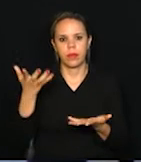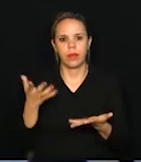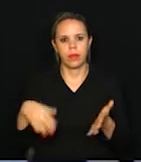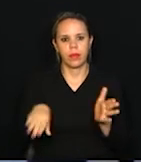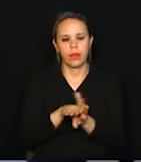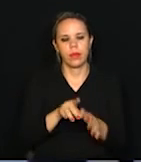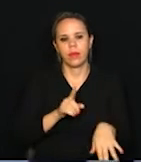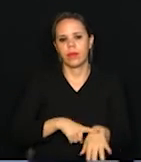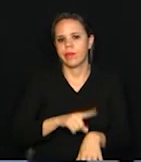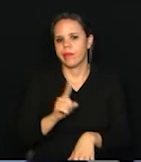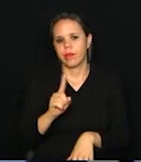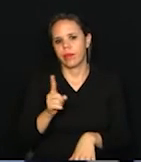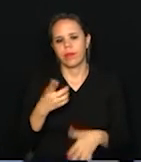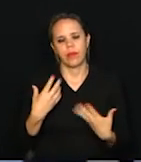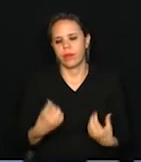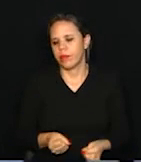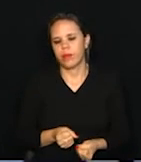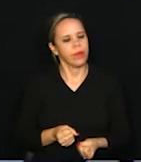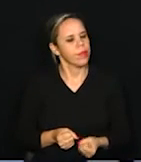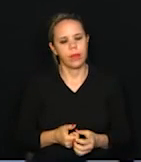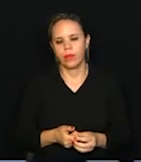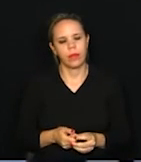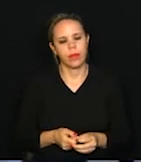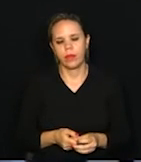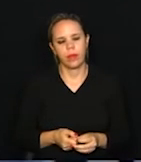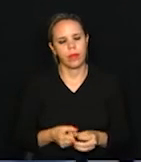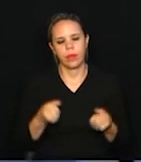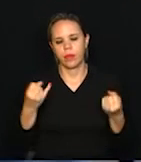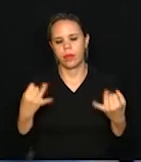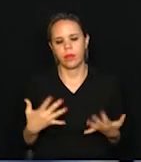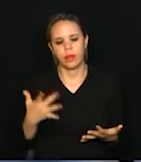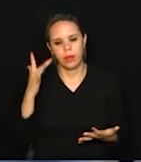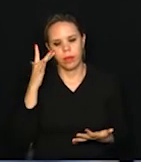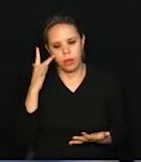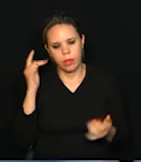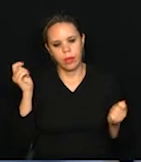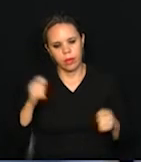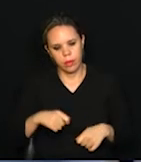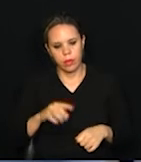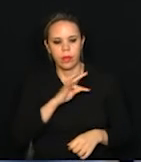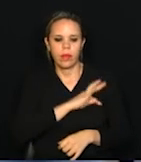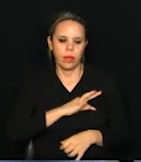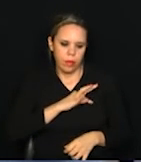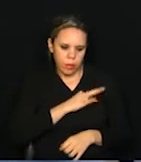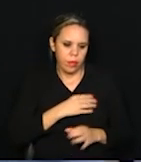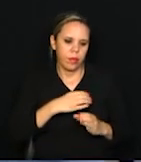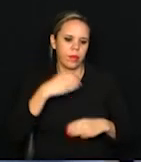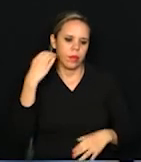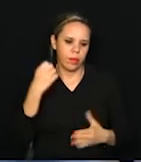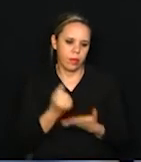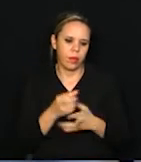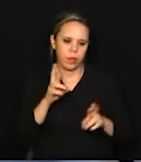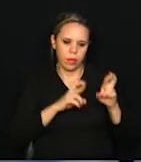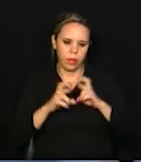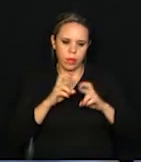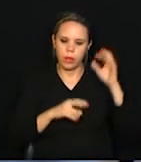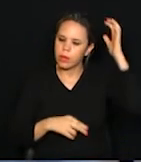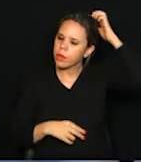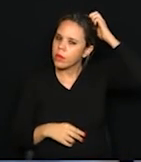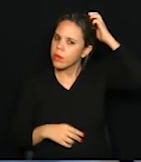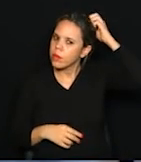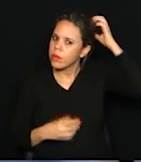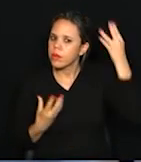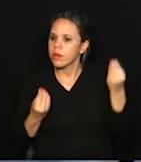chegou a hora, a gente não se conforma com esse tipo de explicação, não. A gente acha ali que tem muita técnica de engenharia, muita fiscalização,